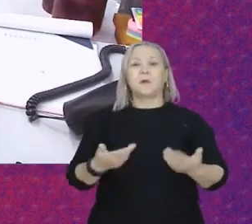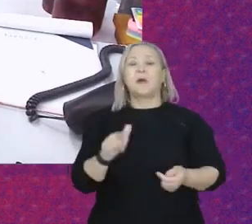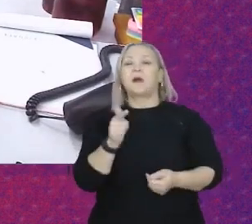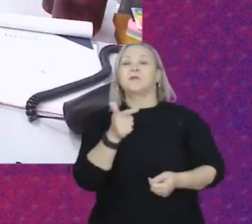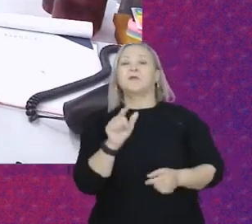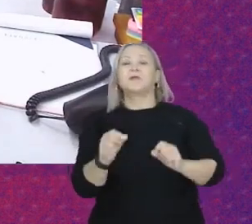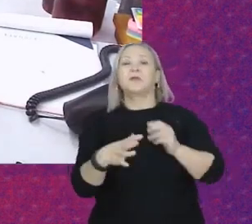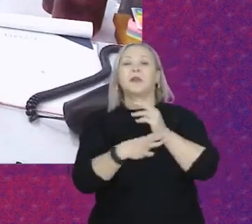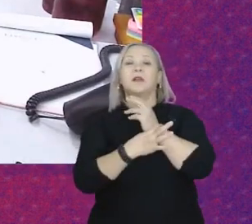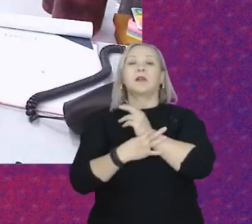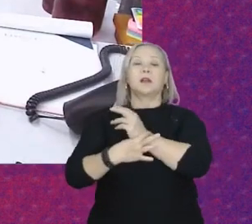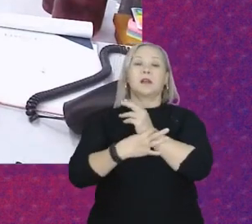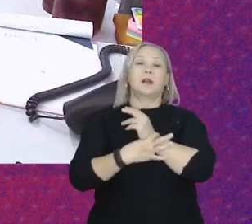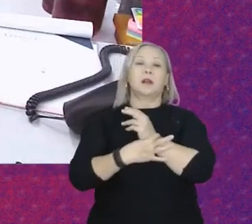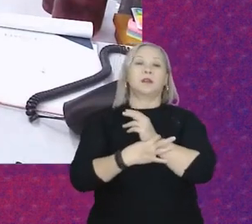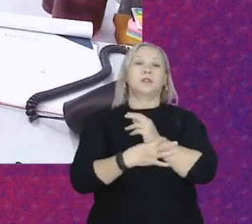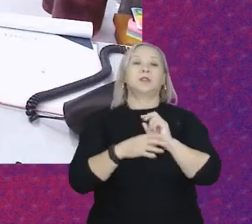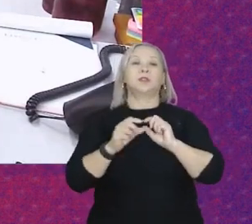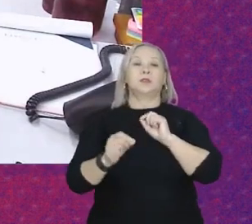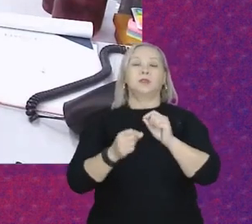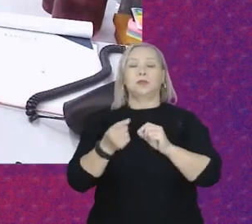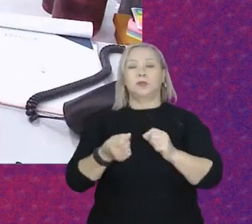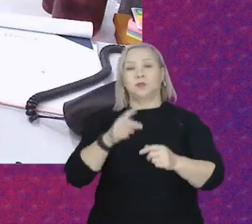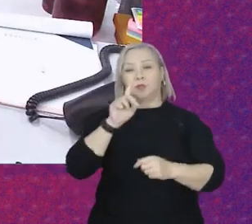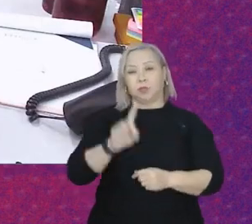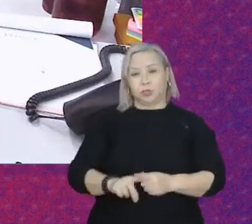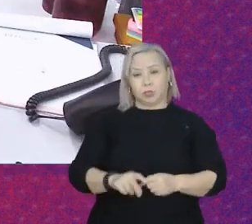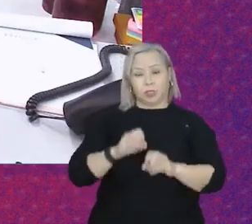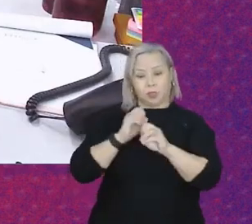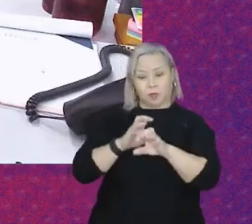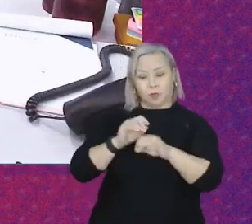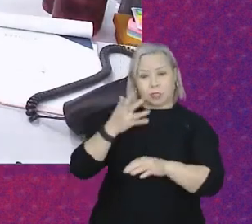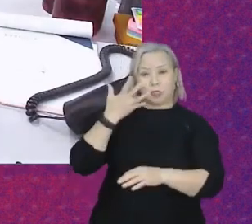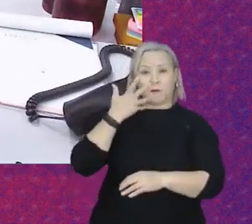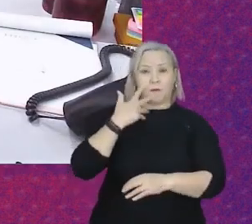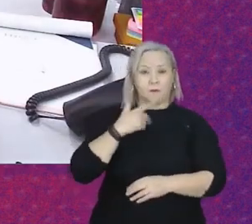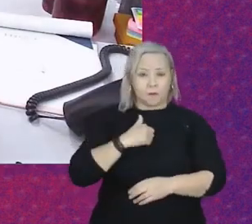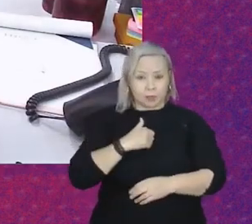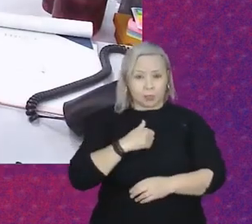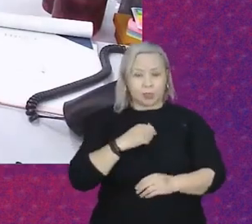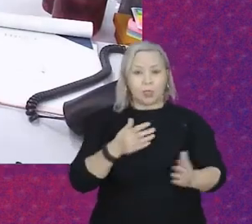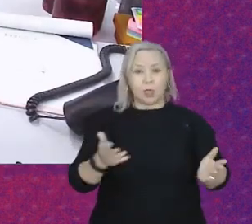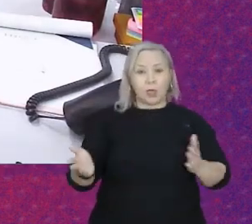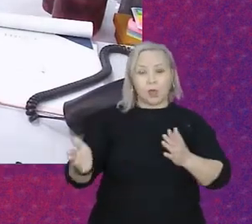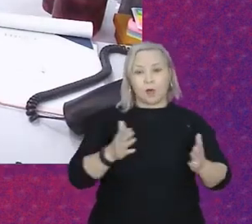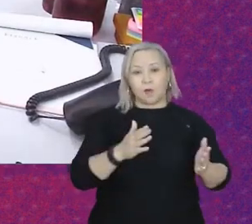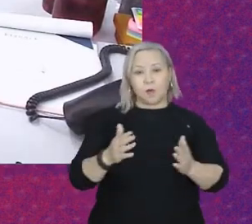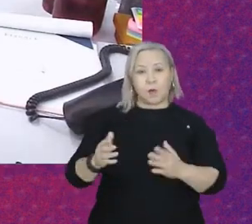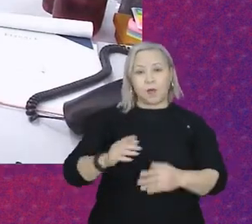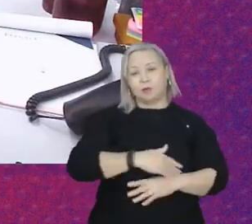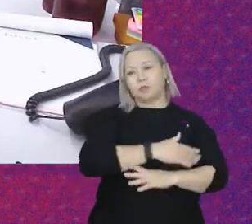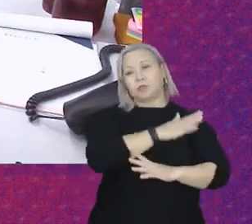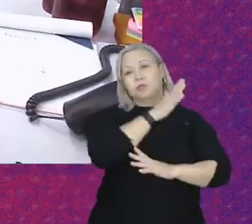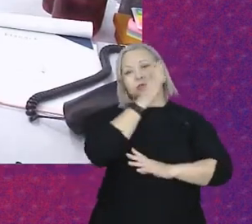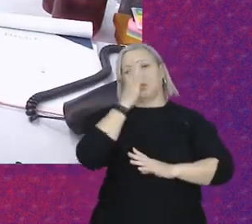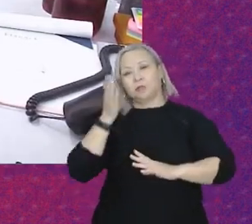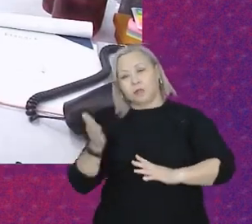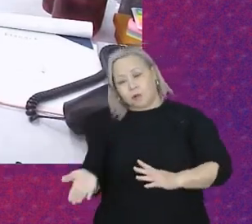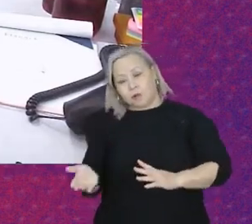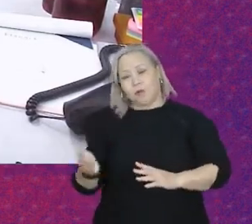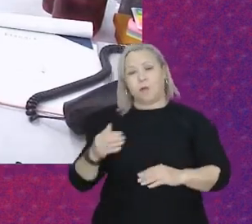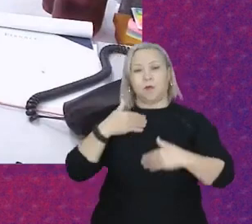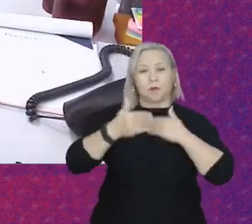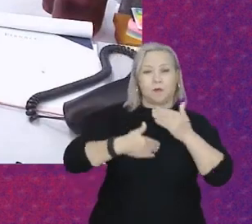tem garantido um direito, né, à educação infantil em período integral, com